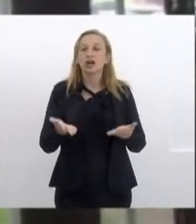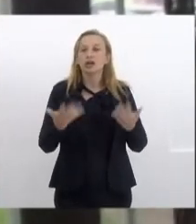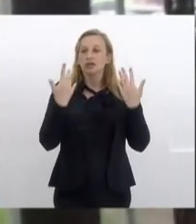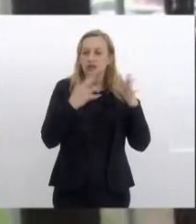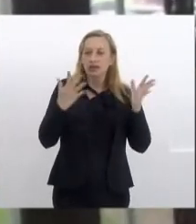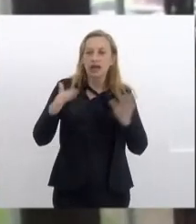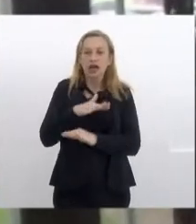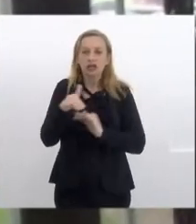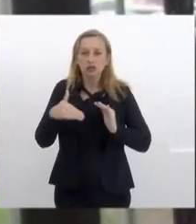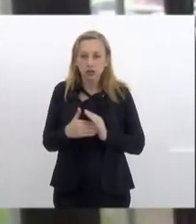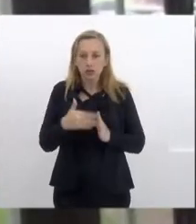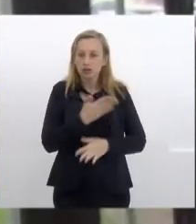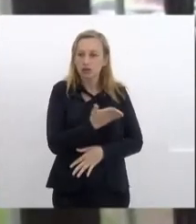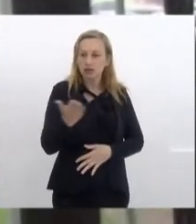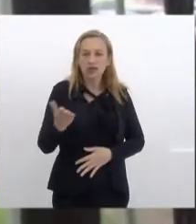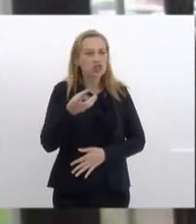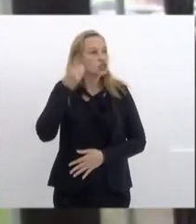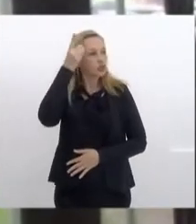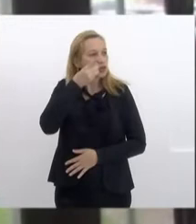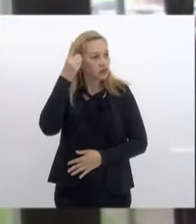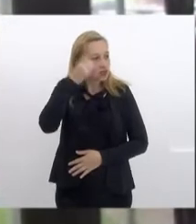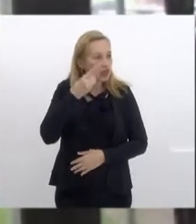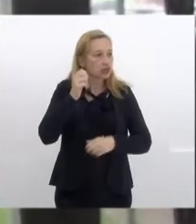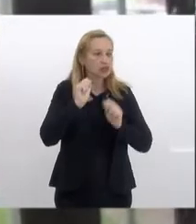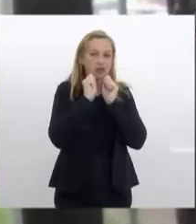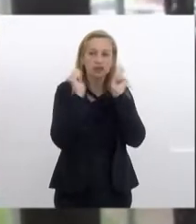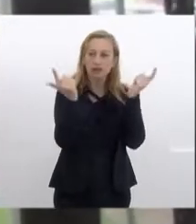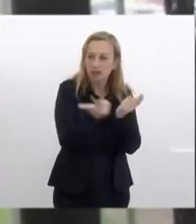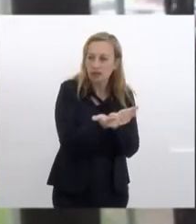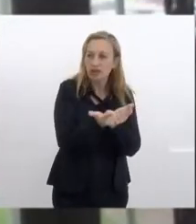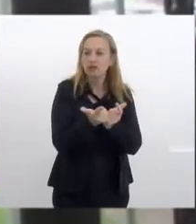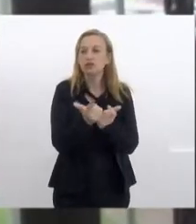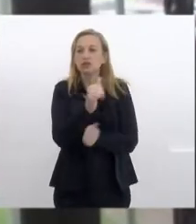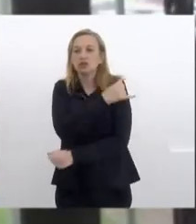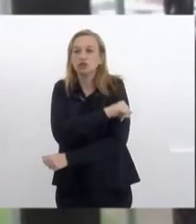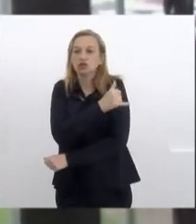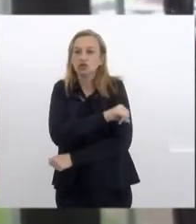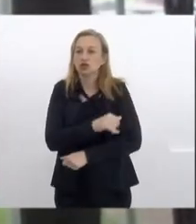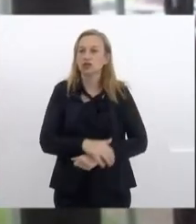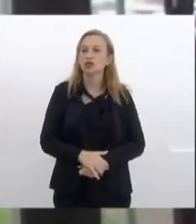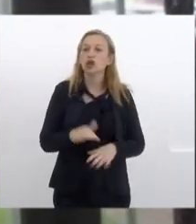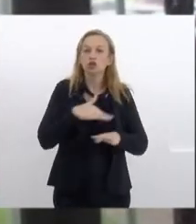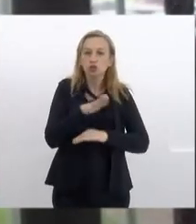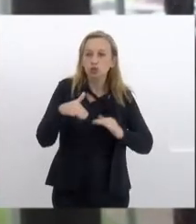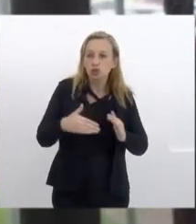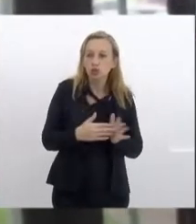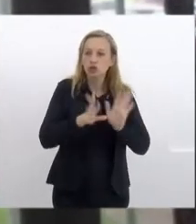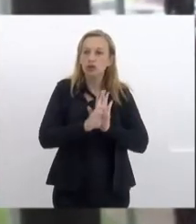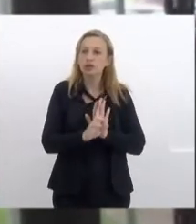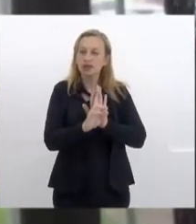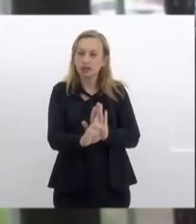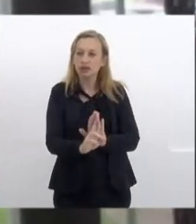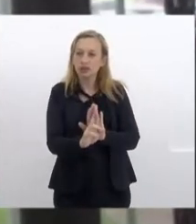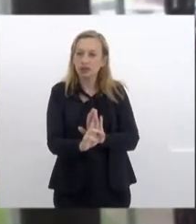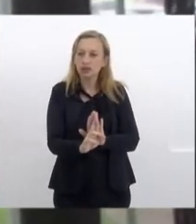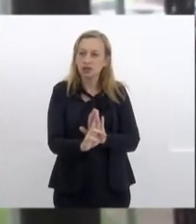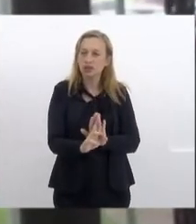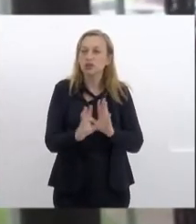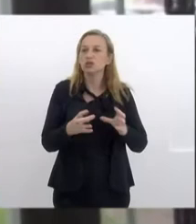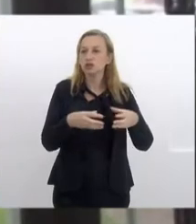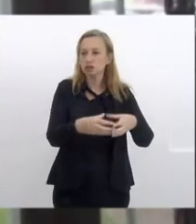senhoras e os senhores deputados, né, da Assembleia Legislativa do Rio de Janeiro, todos os representantes dos